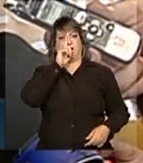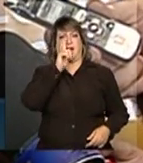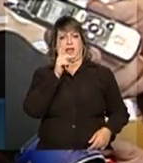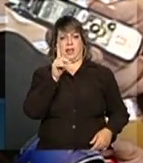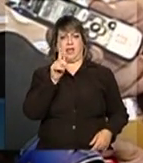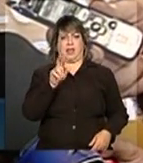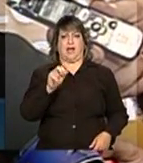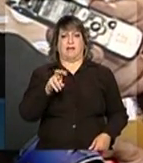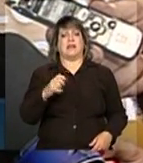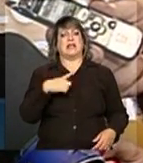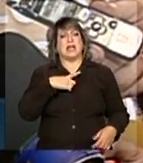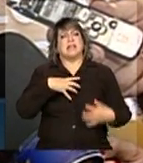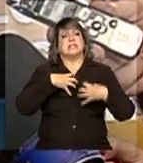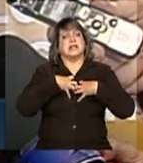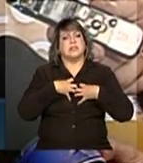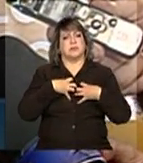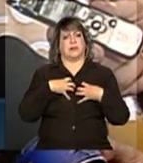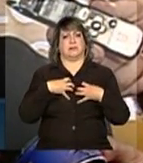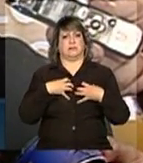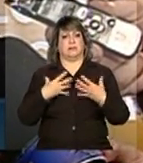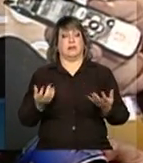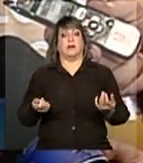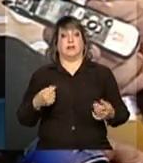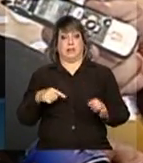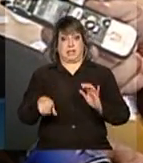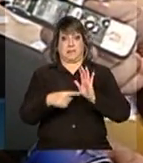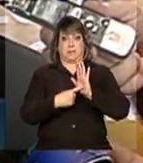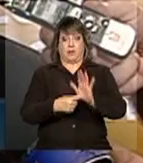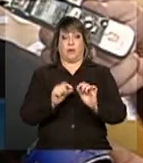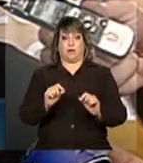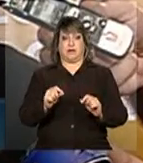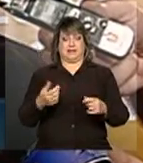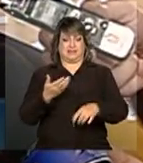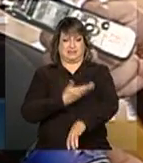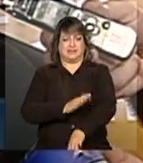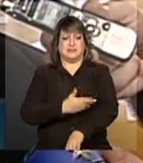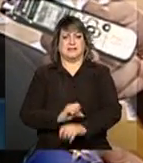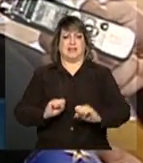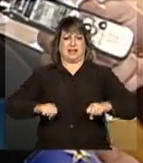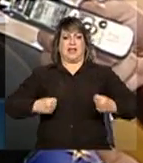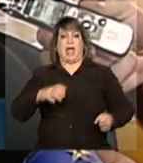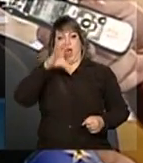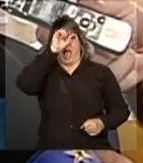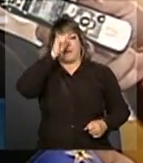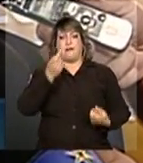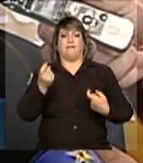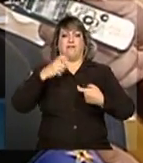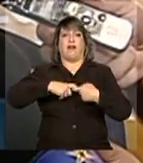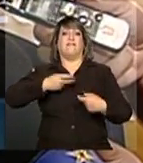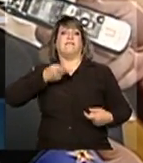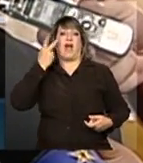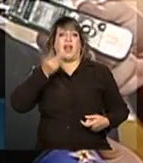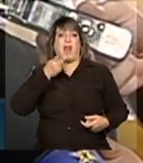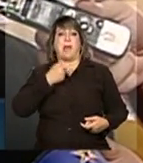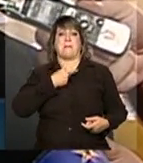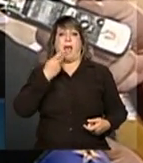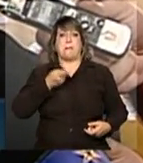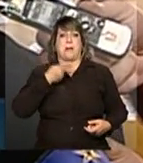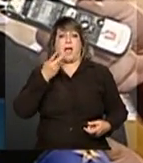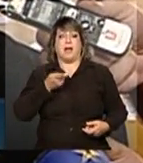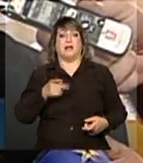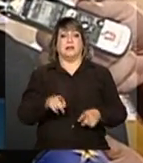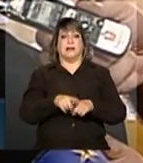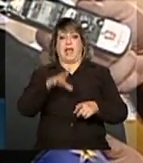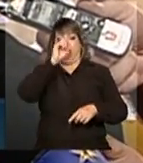Trânsito. Mostrando, por exemplo, que a reabilitação, você reaprender a falar, você reaprender a andar, não